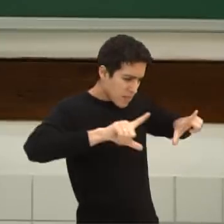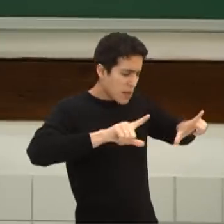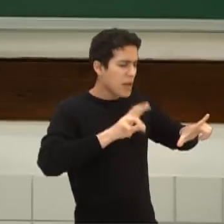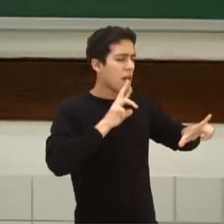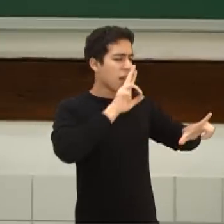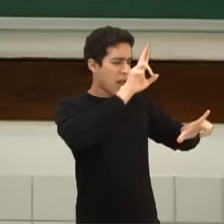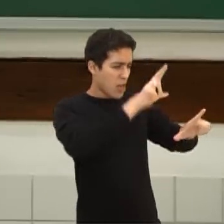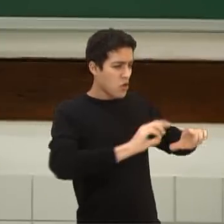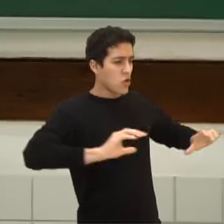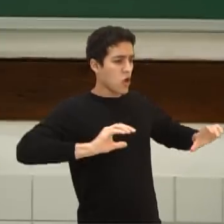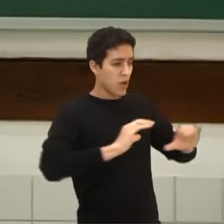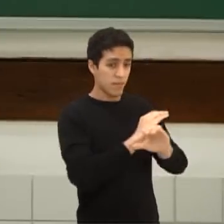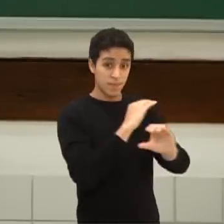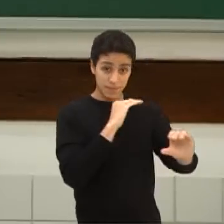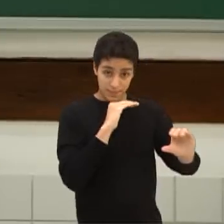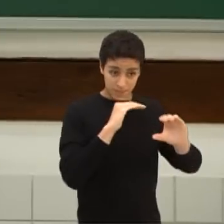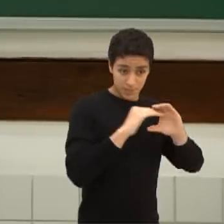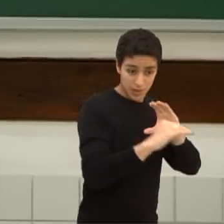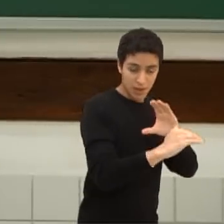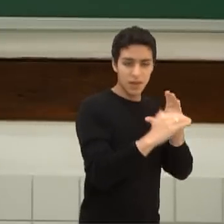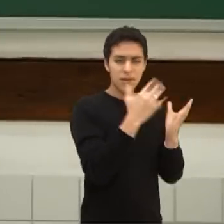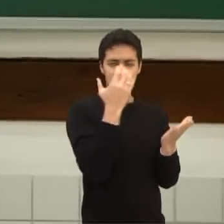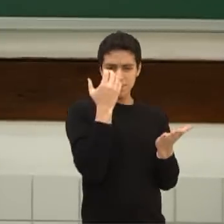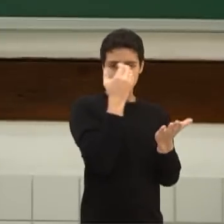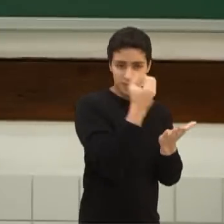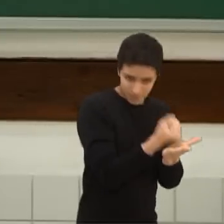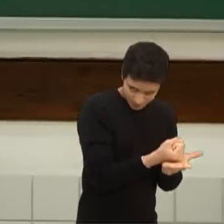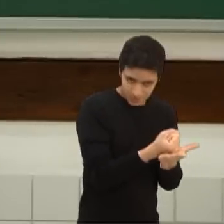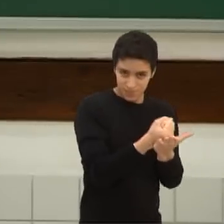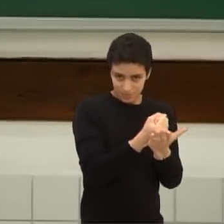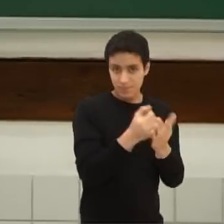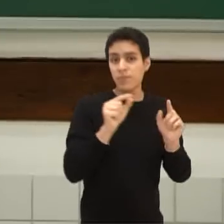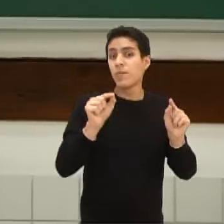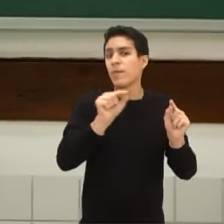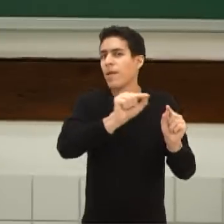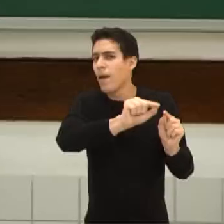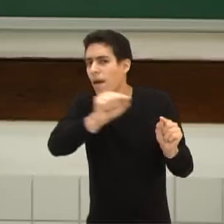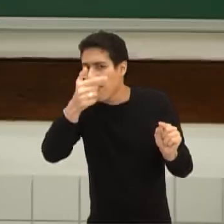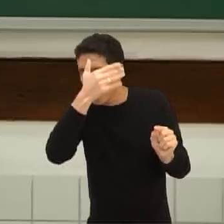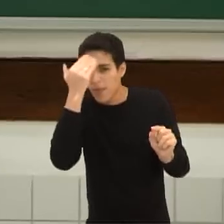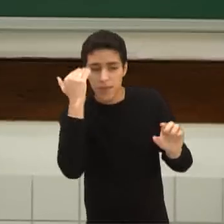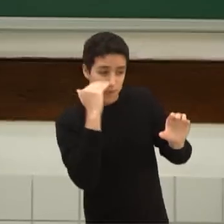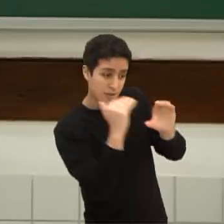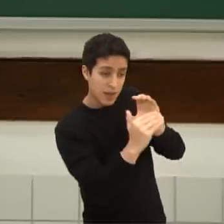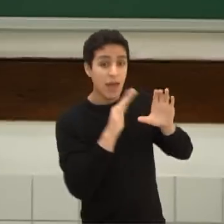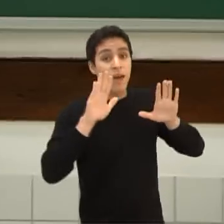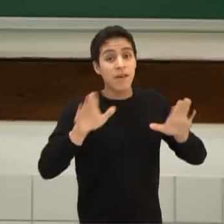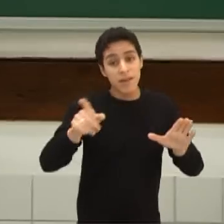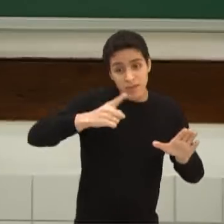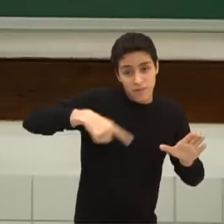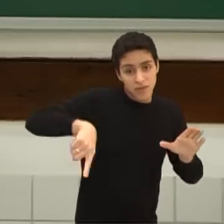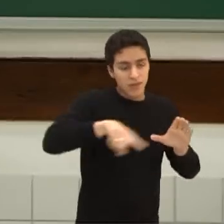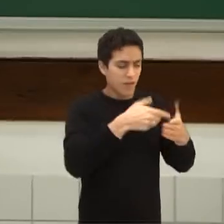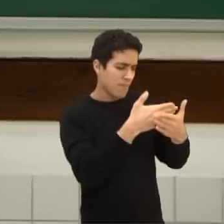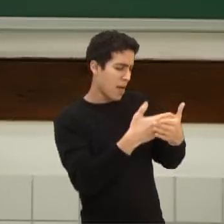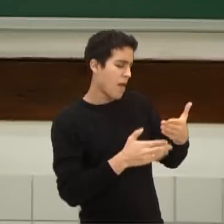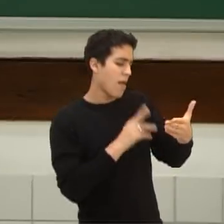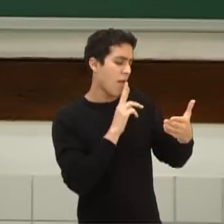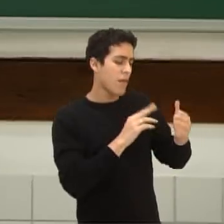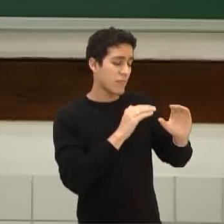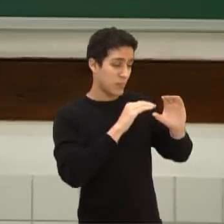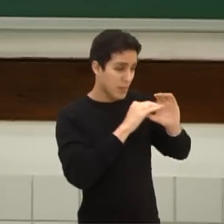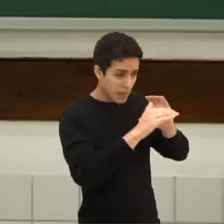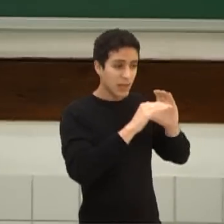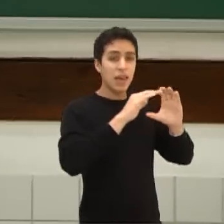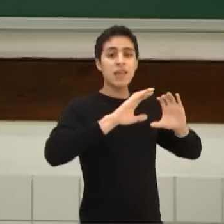responder toda a atividade e enviar o formulário que tem aluno que não está enviando, porque é este formulário que vai garantir a presença